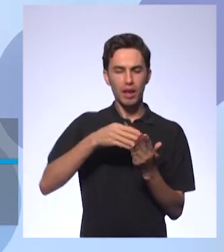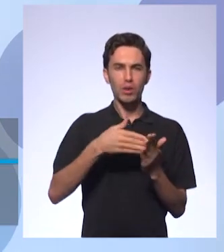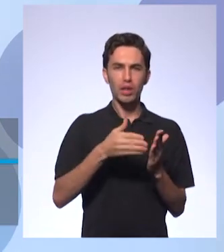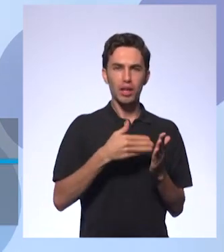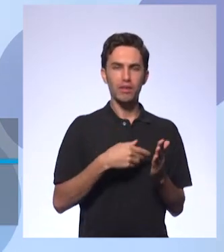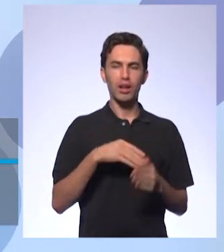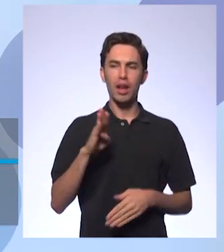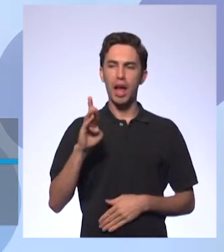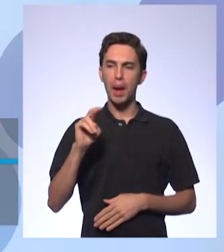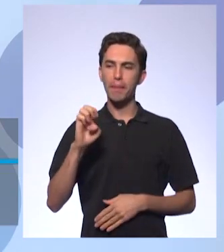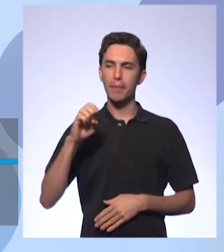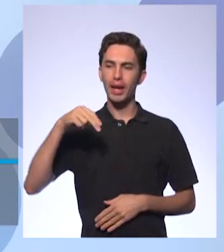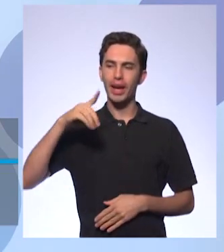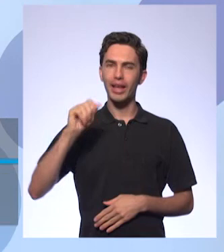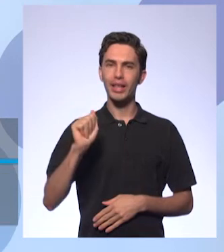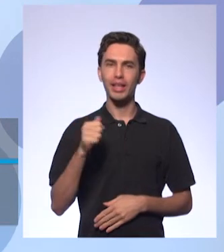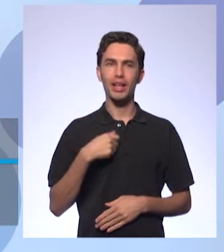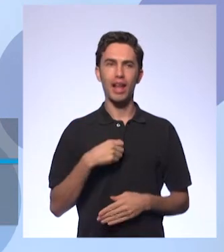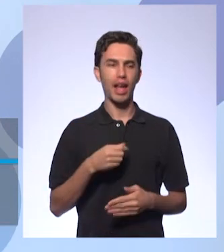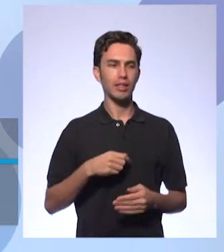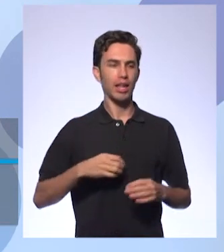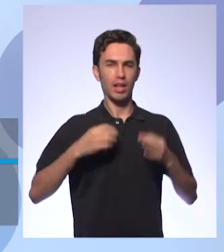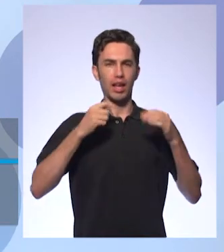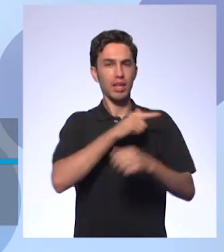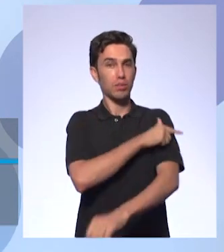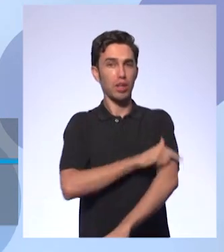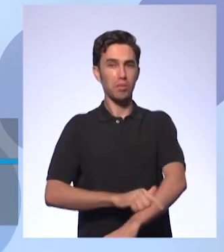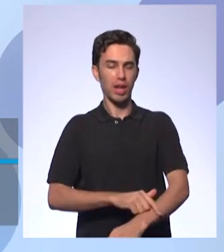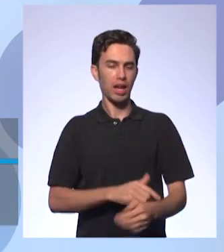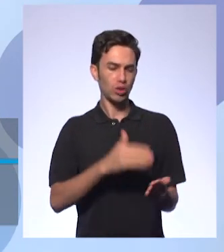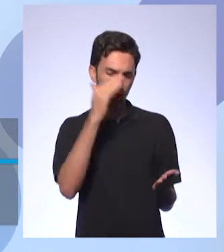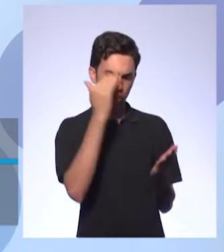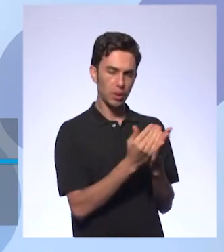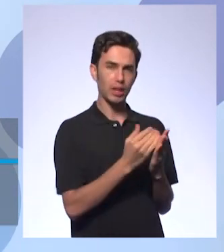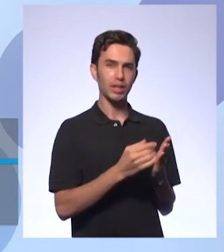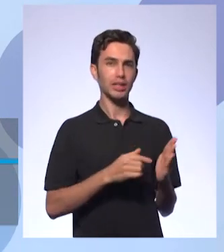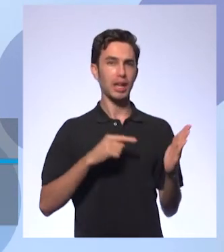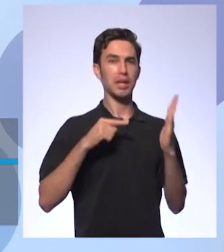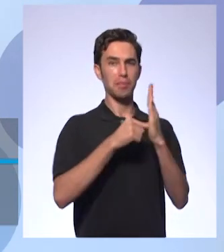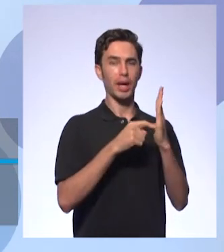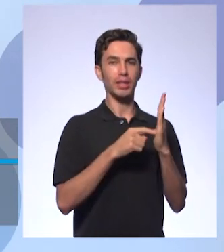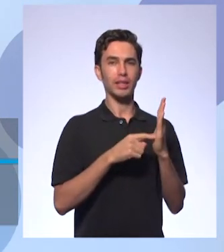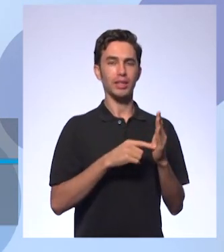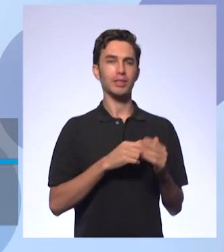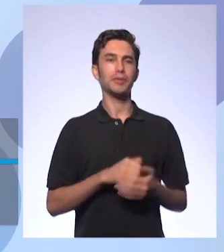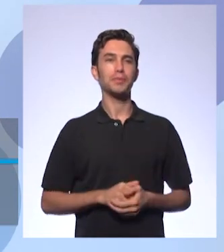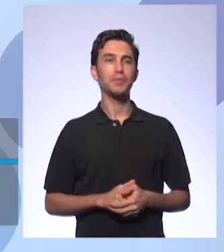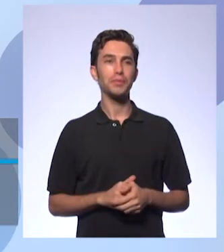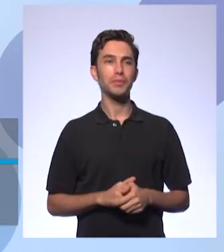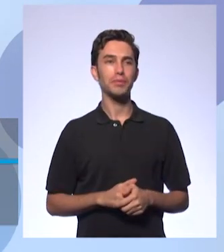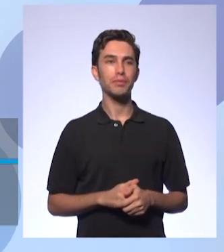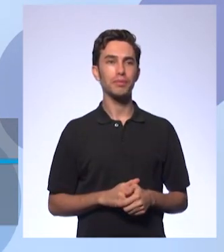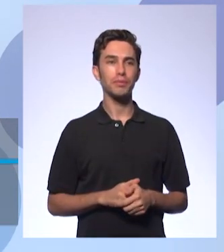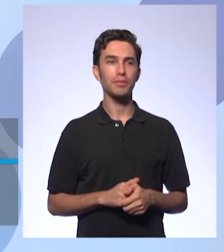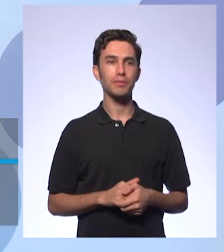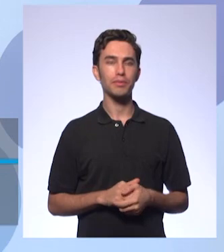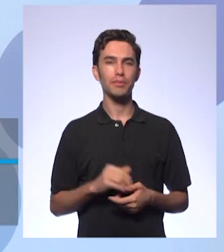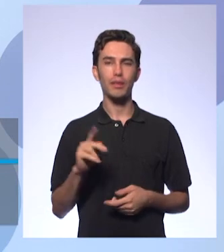diz, ter responsabilidade, cumprindo metas e horários, acompanhar as aulas e estudar, é o que diz a